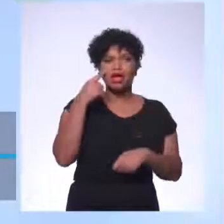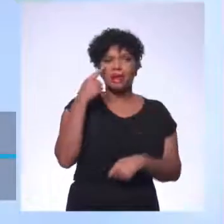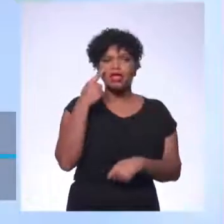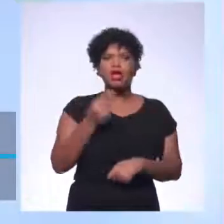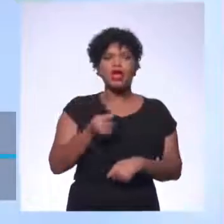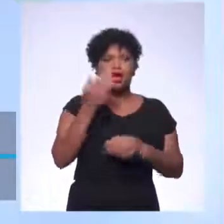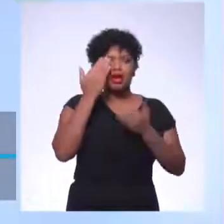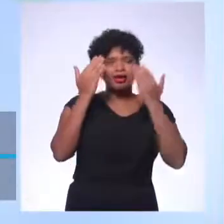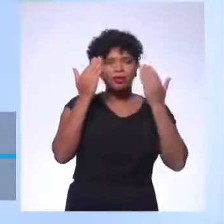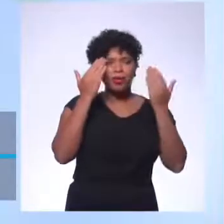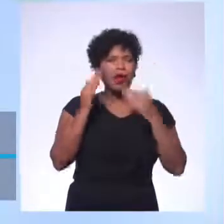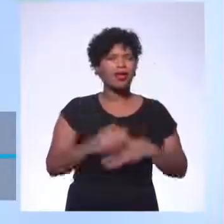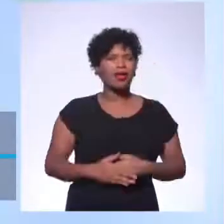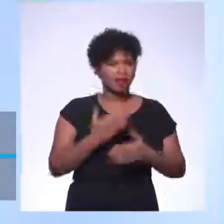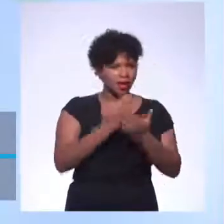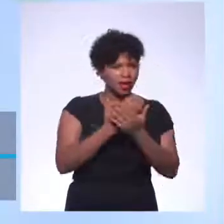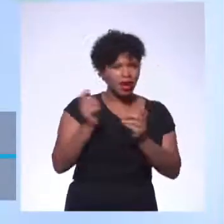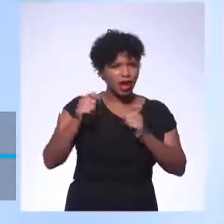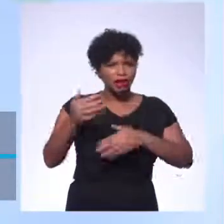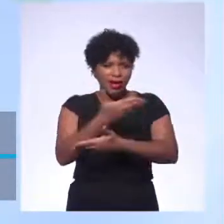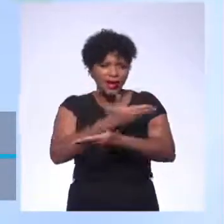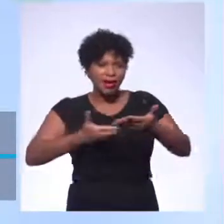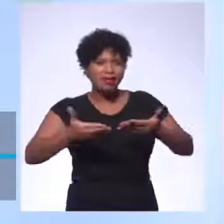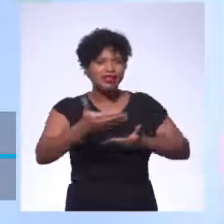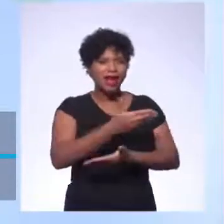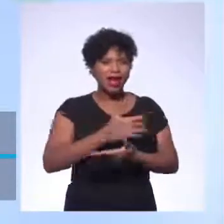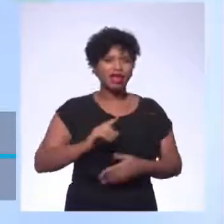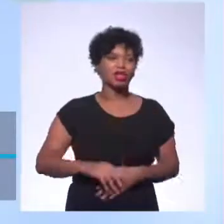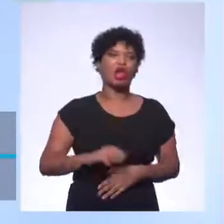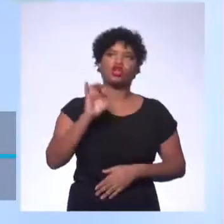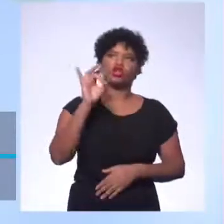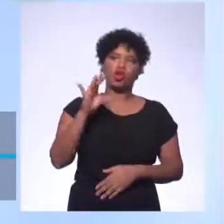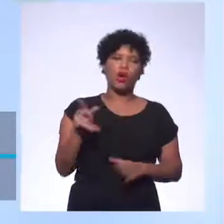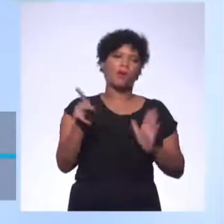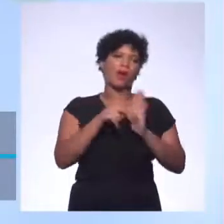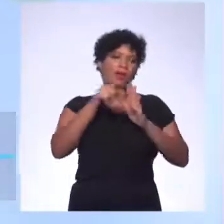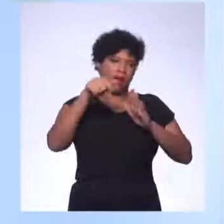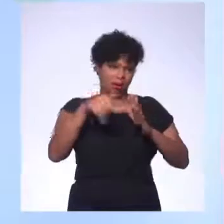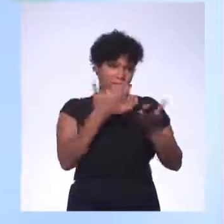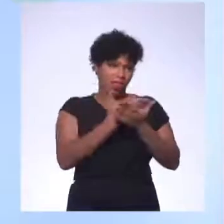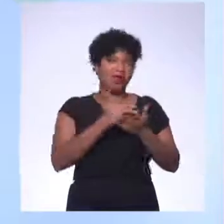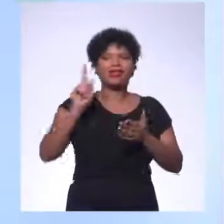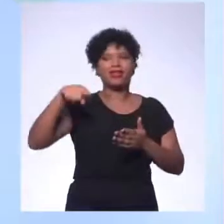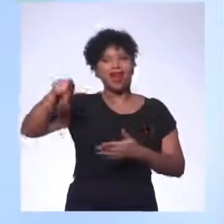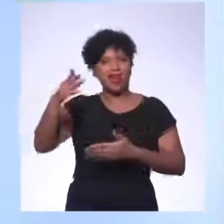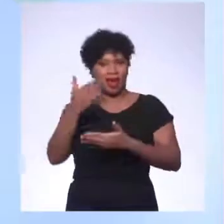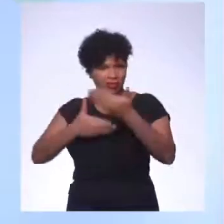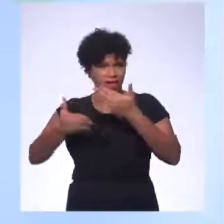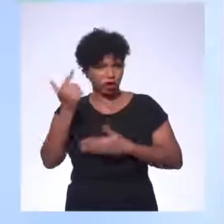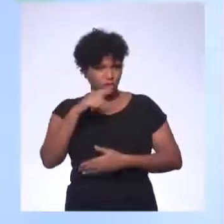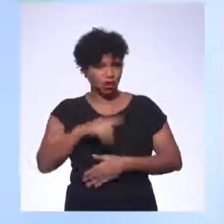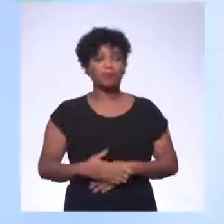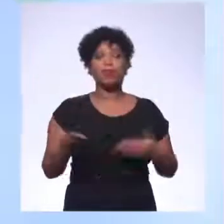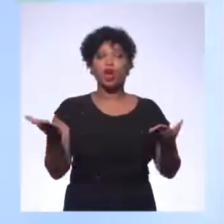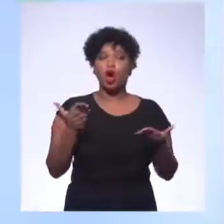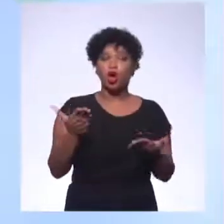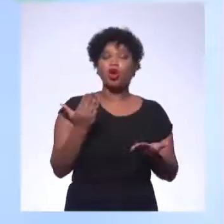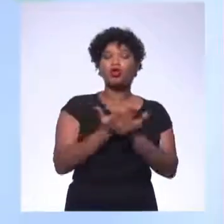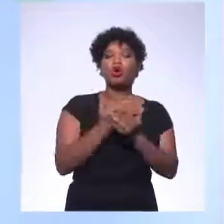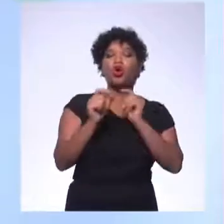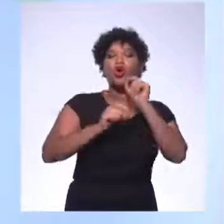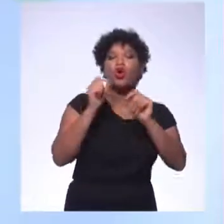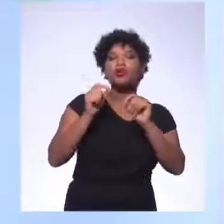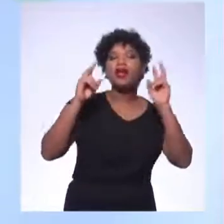atividades de alunos, enfim, é uma interação para a gente não ficar só na aula, ter esse espacinho também. Então, vamos à aula de hoje, que o tema